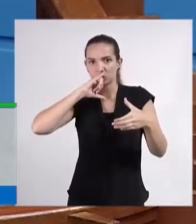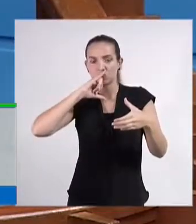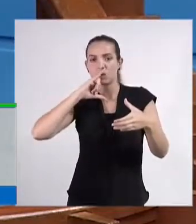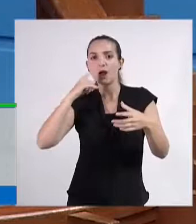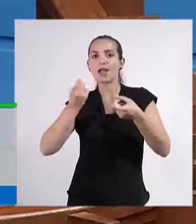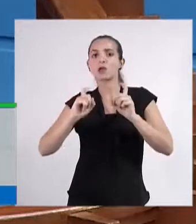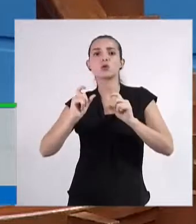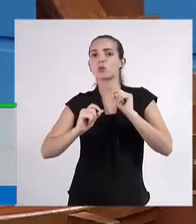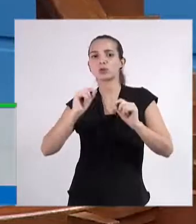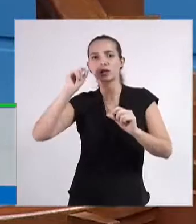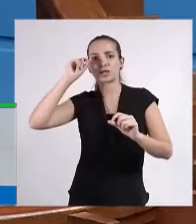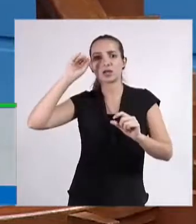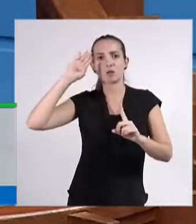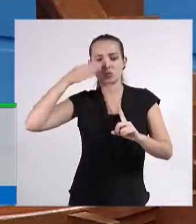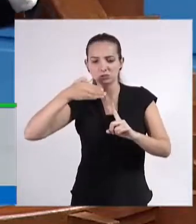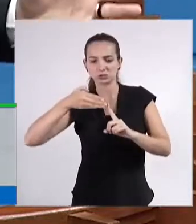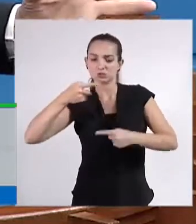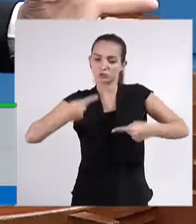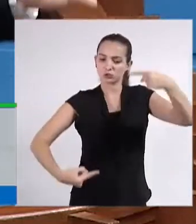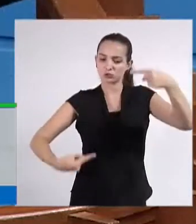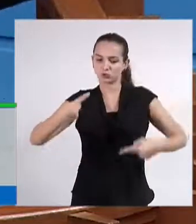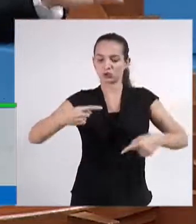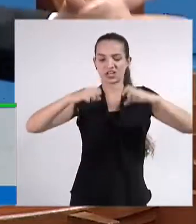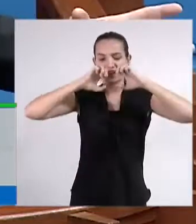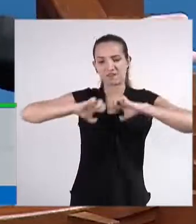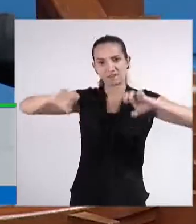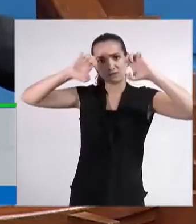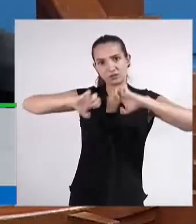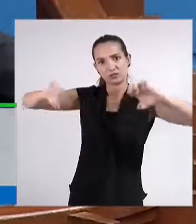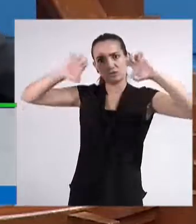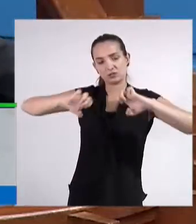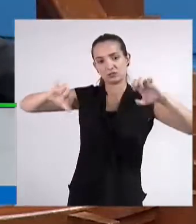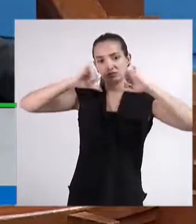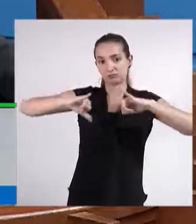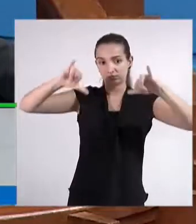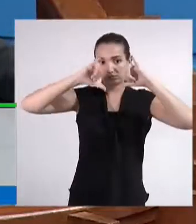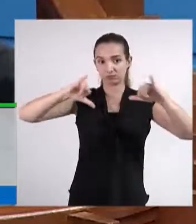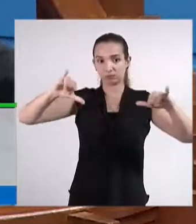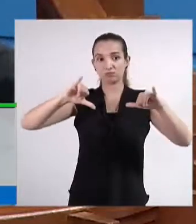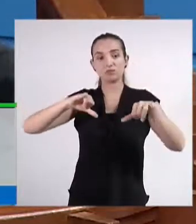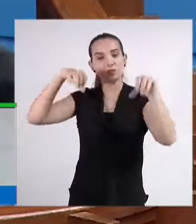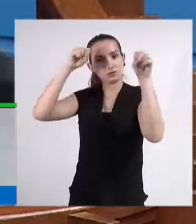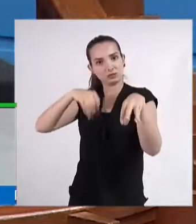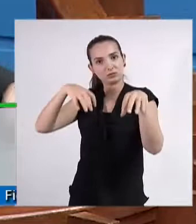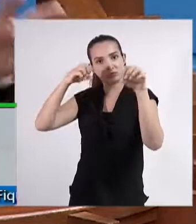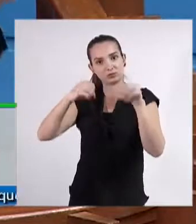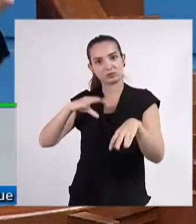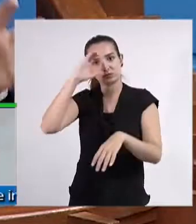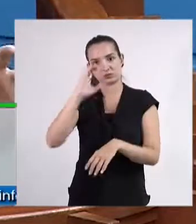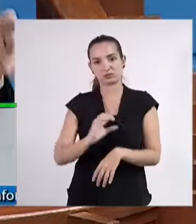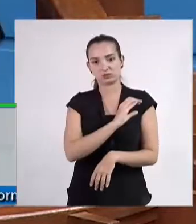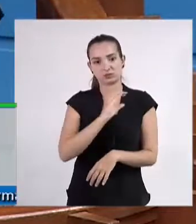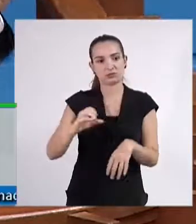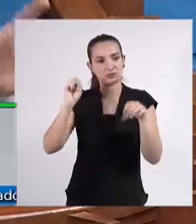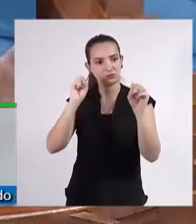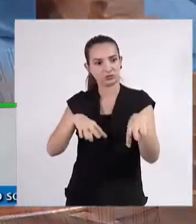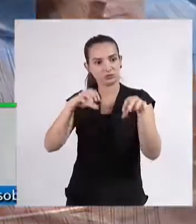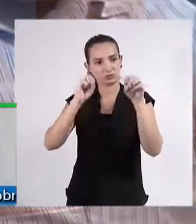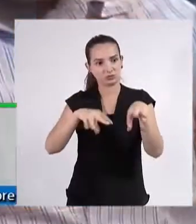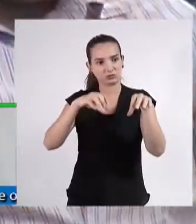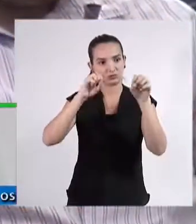a evangelização na região da Amazônia, que tem